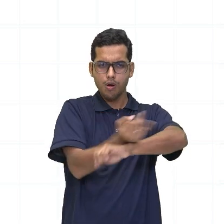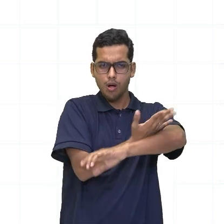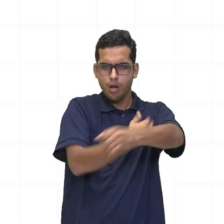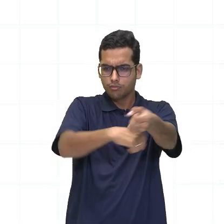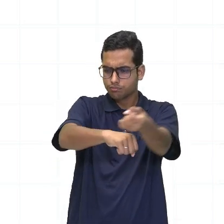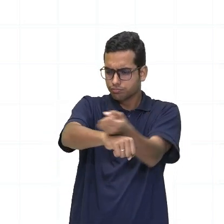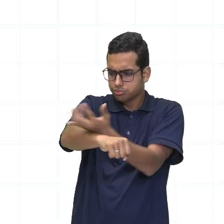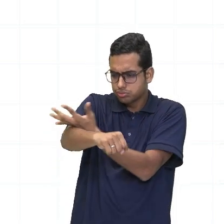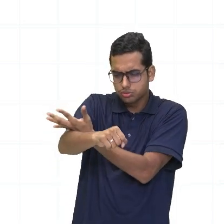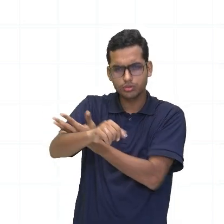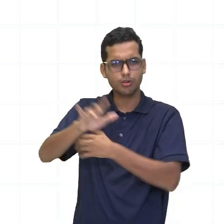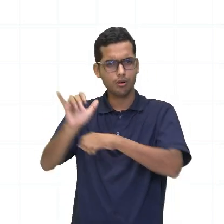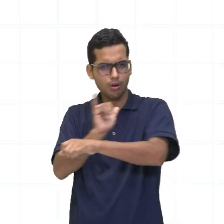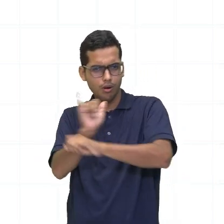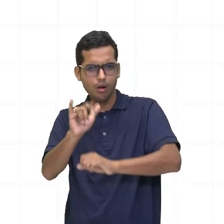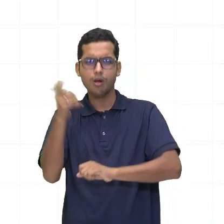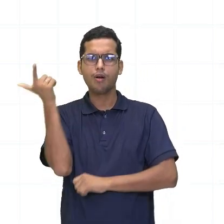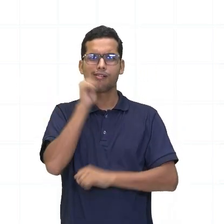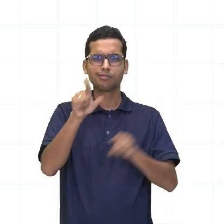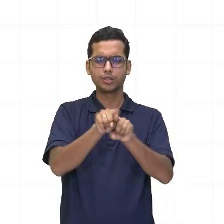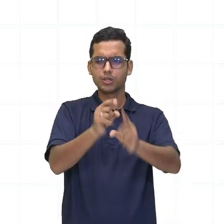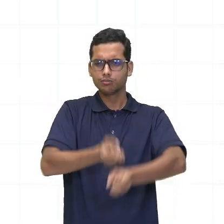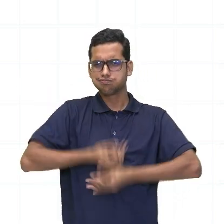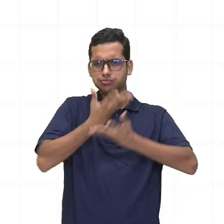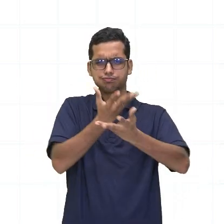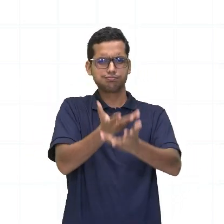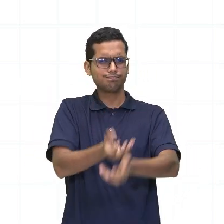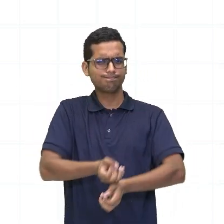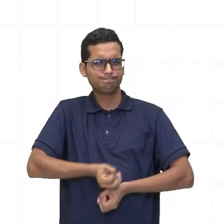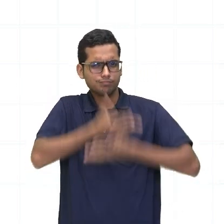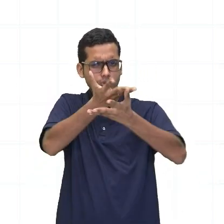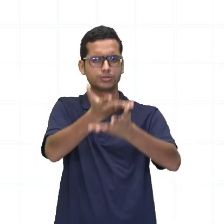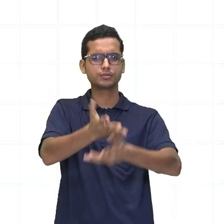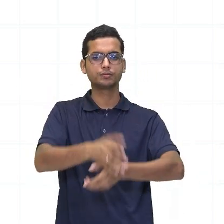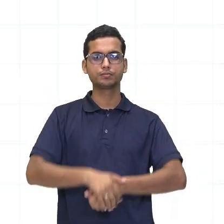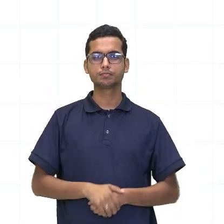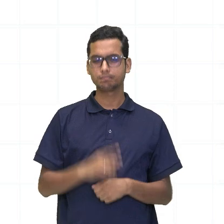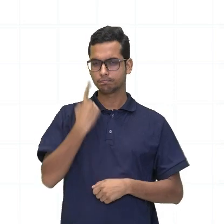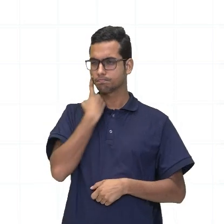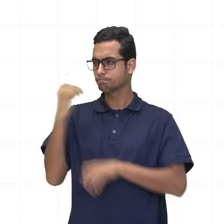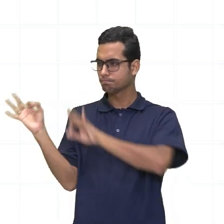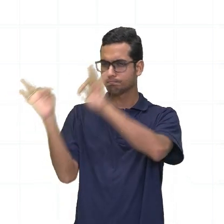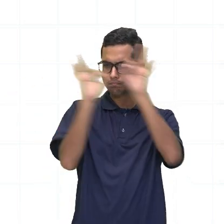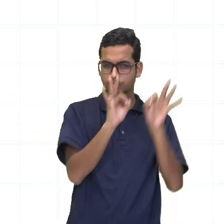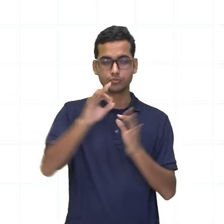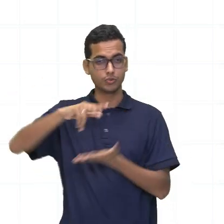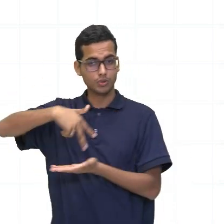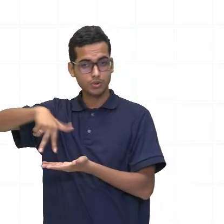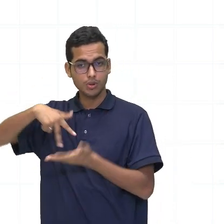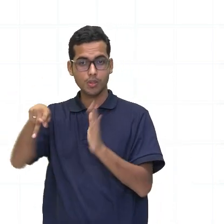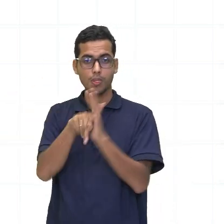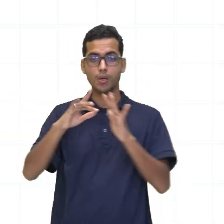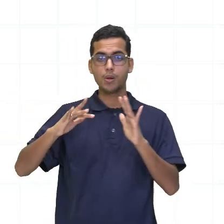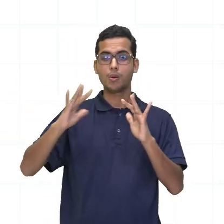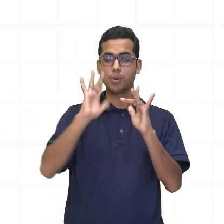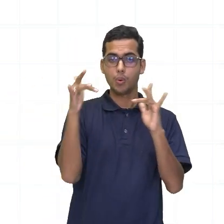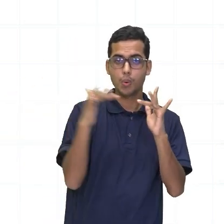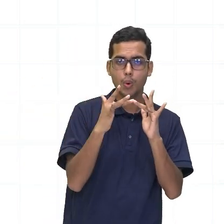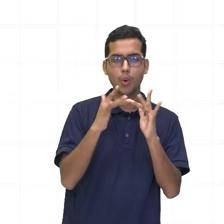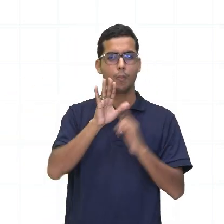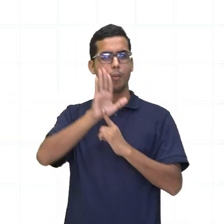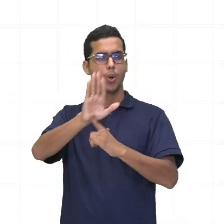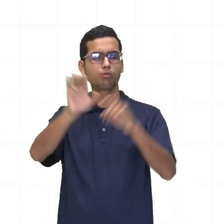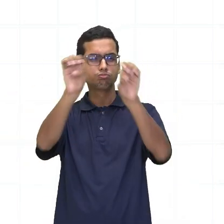complexidade técnica. Vocês estão vendo que sempre a questão da dança clássica está falando dessa